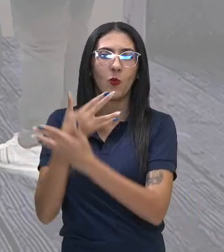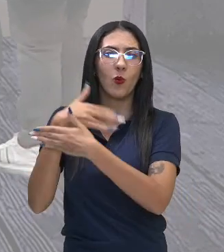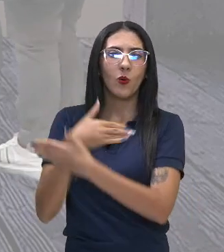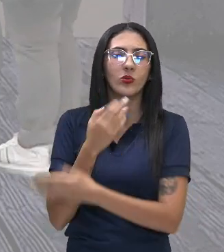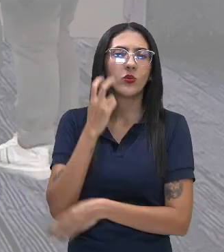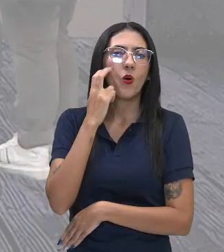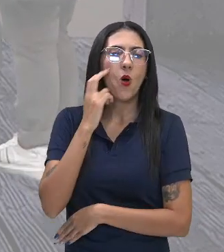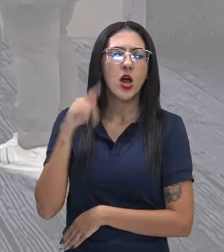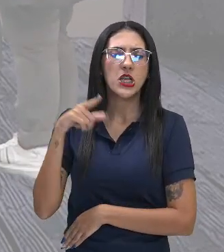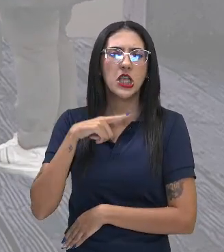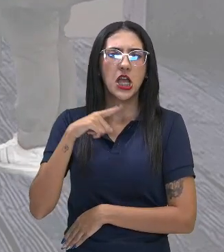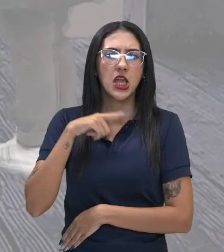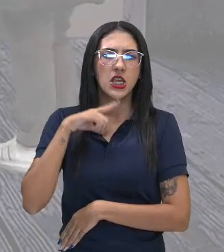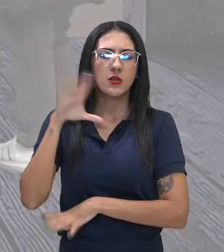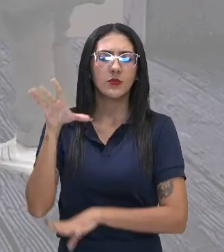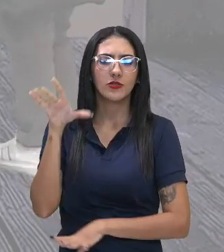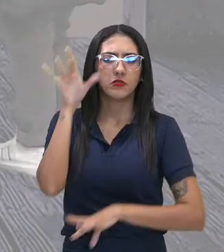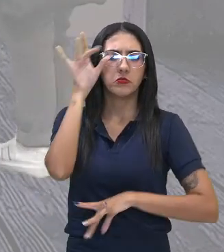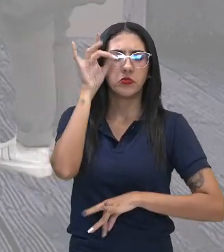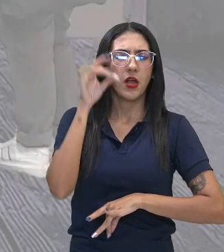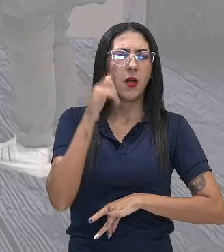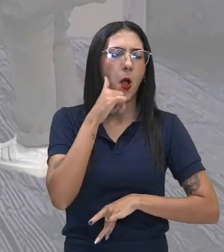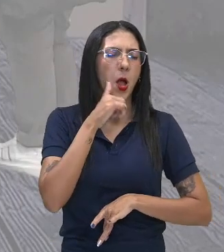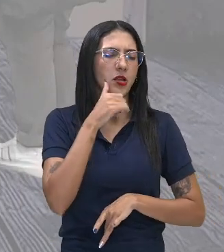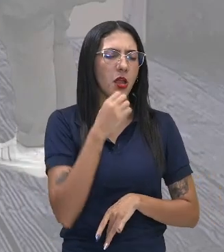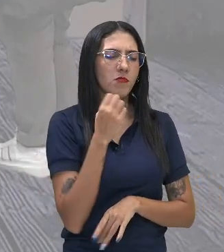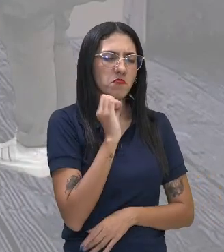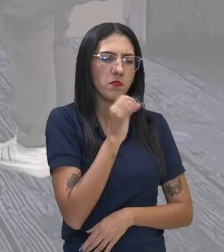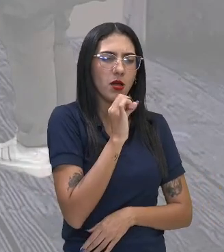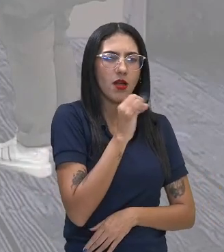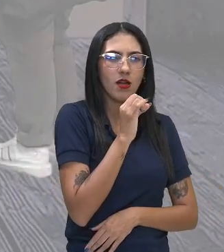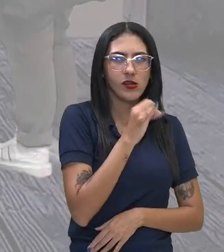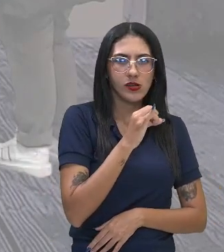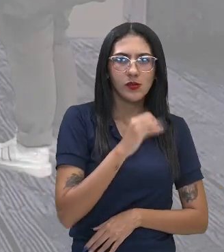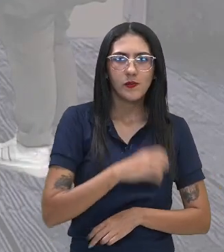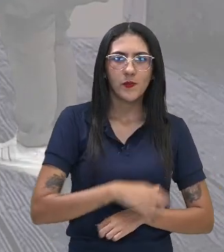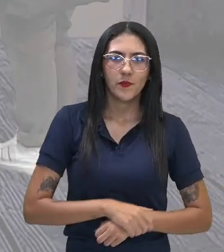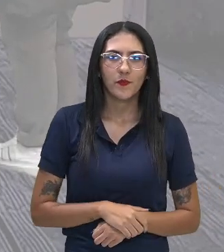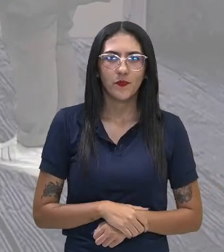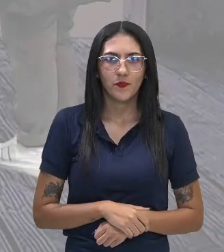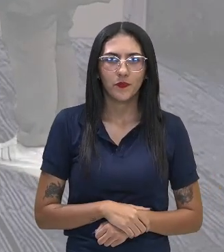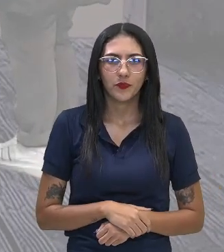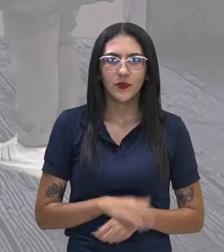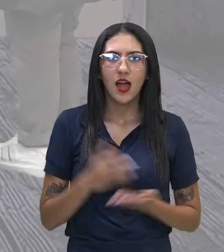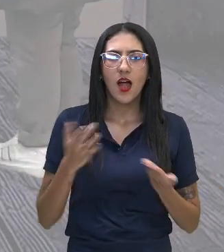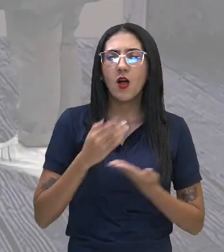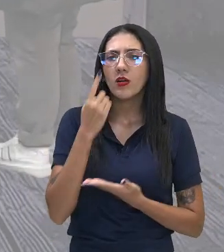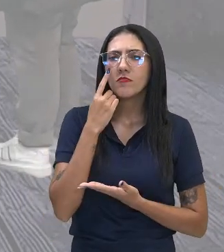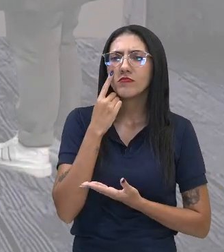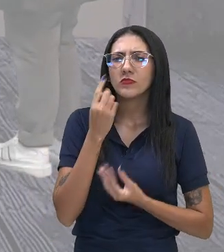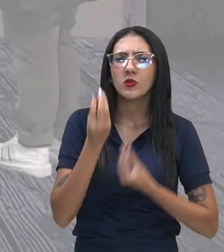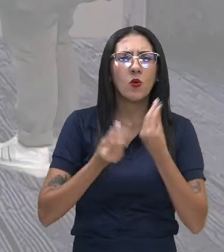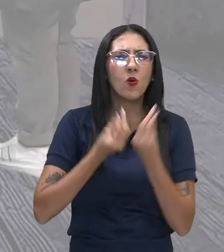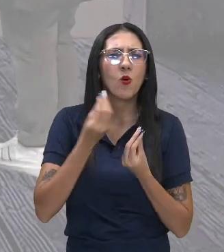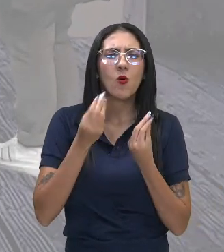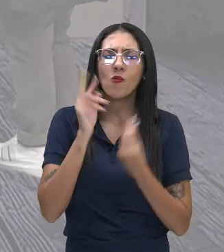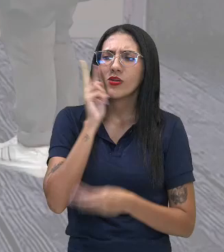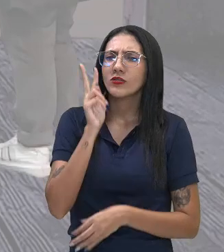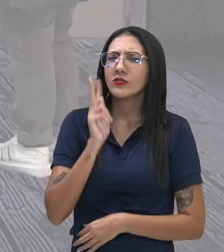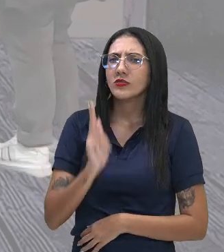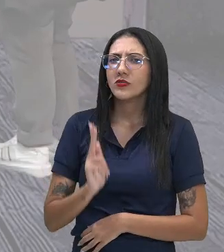conquistar os corações. Vamos seguir essa história até onde ela nos levar, ok?